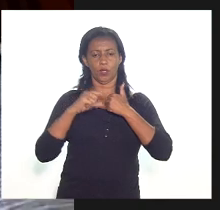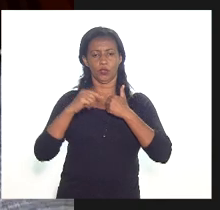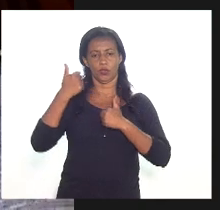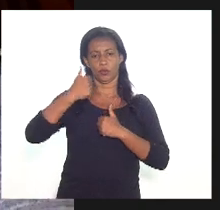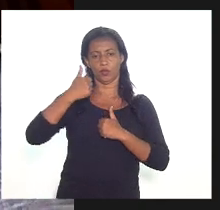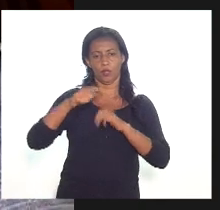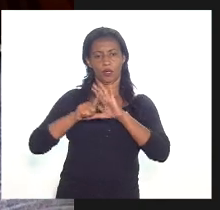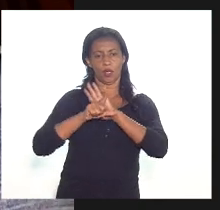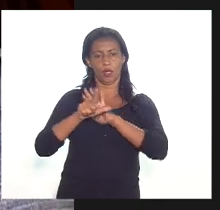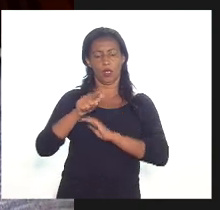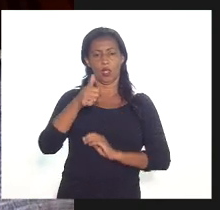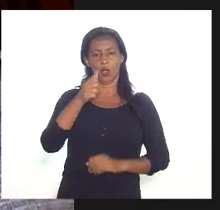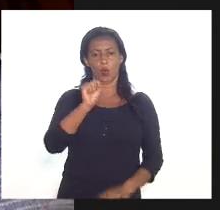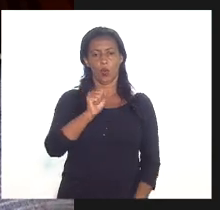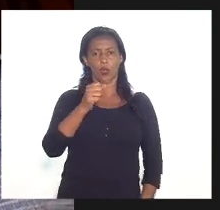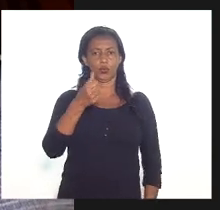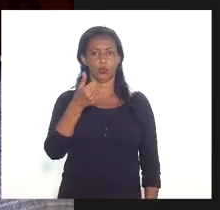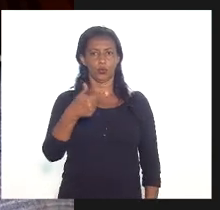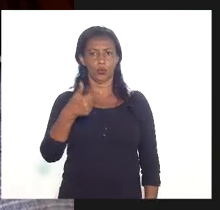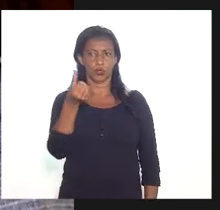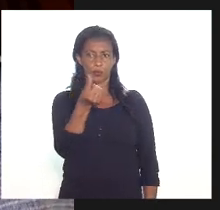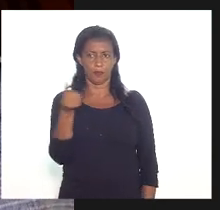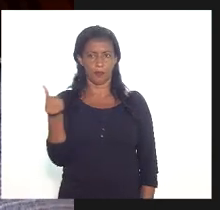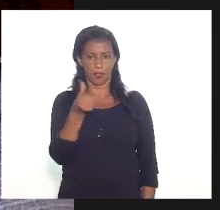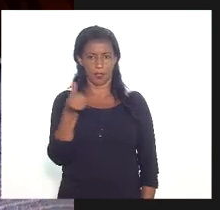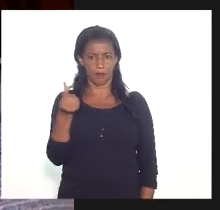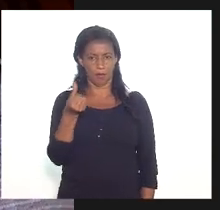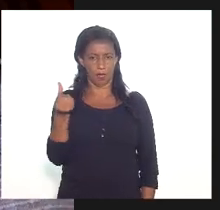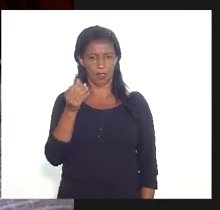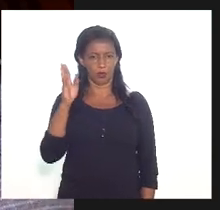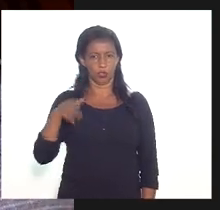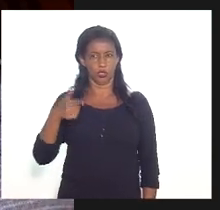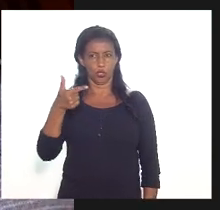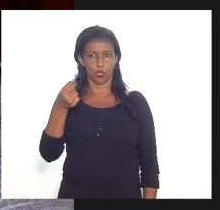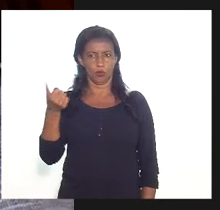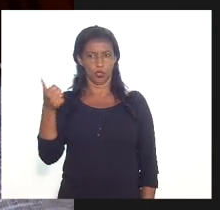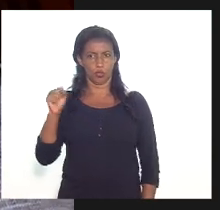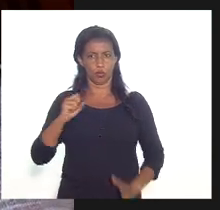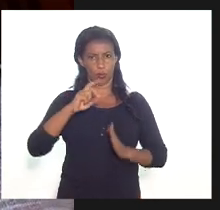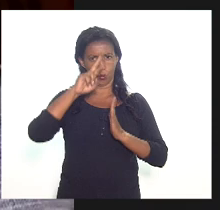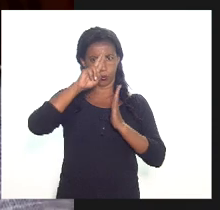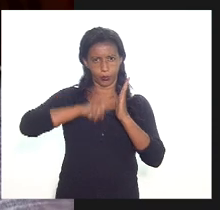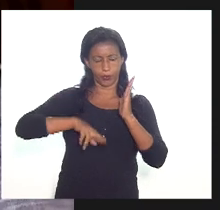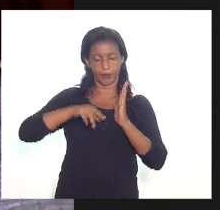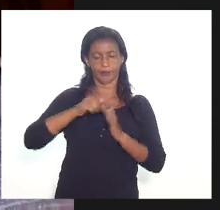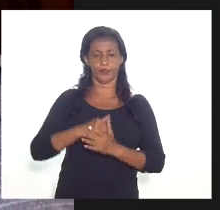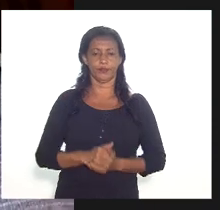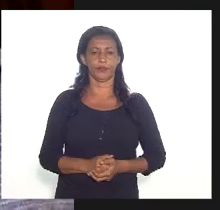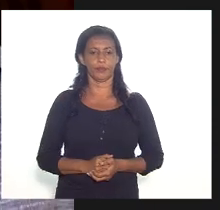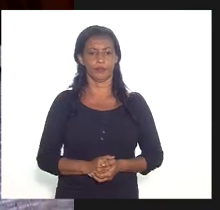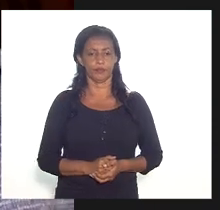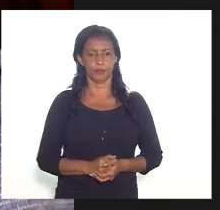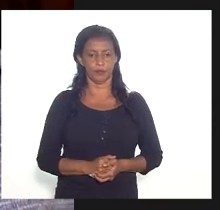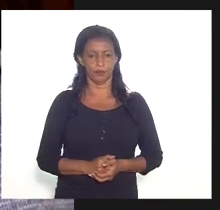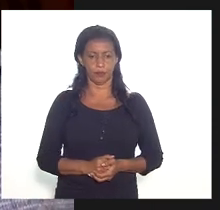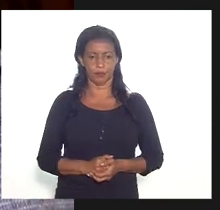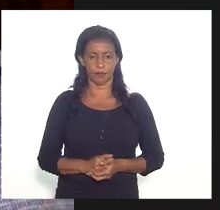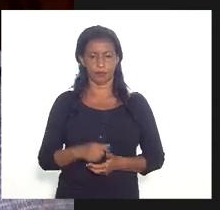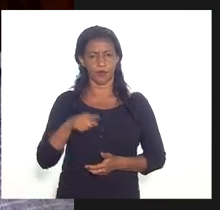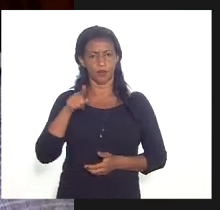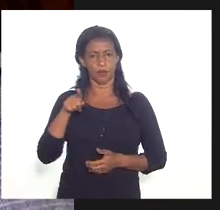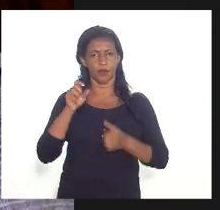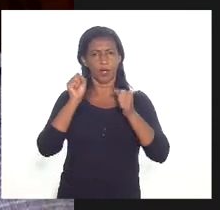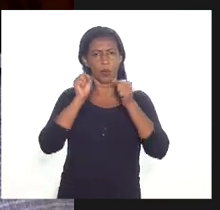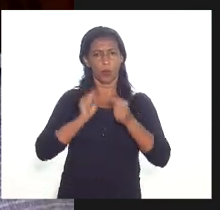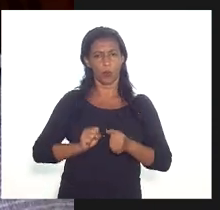da lei 8266, de 26 de dezembro de 2018, e passa a ter a seguinte redação. Artigo 1º. Fica o Poder